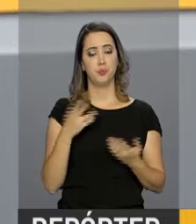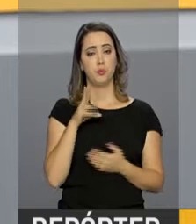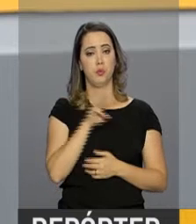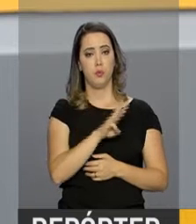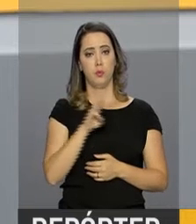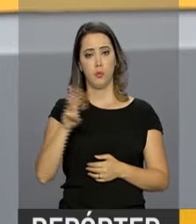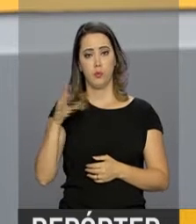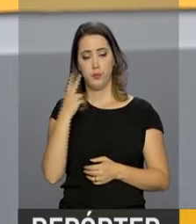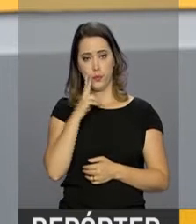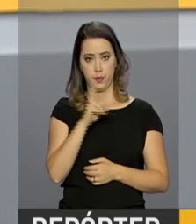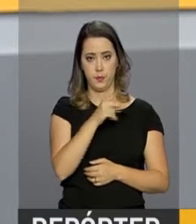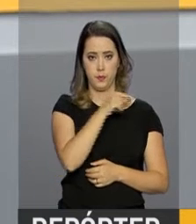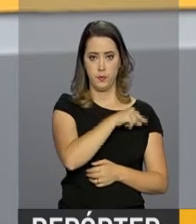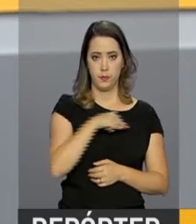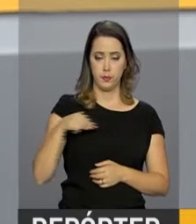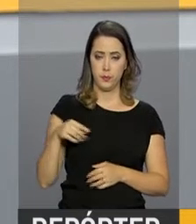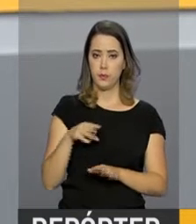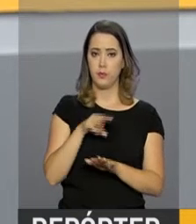informações, acesse